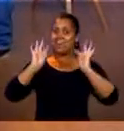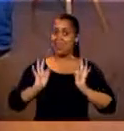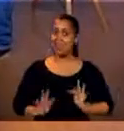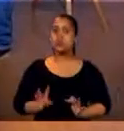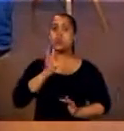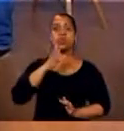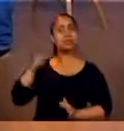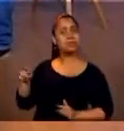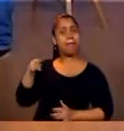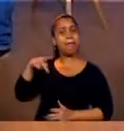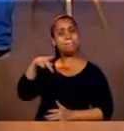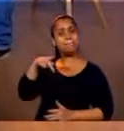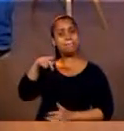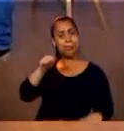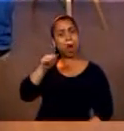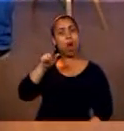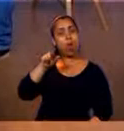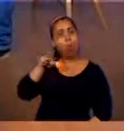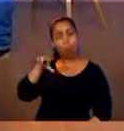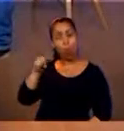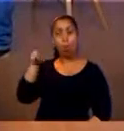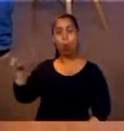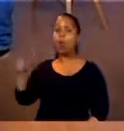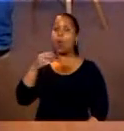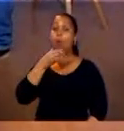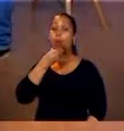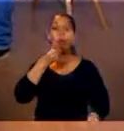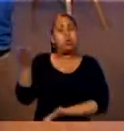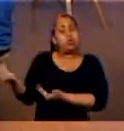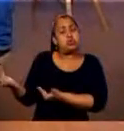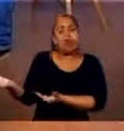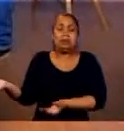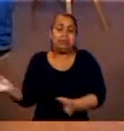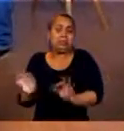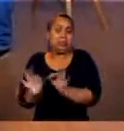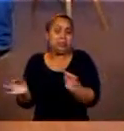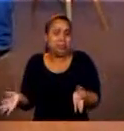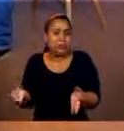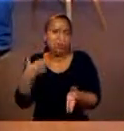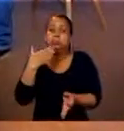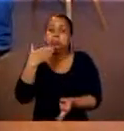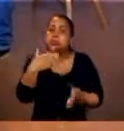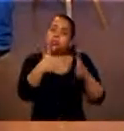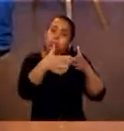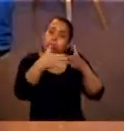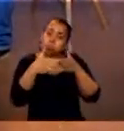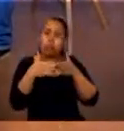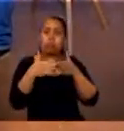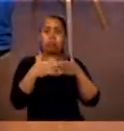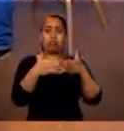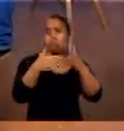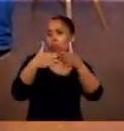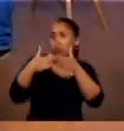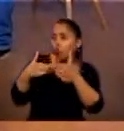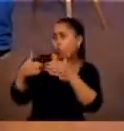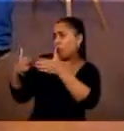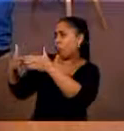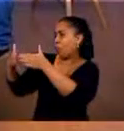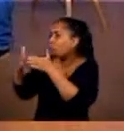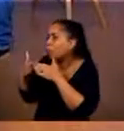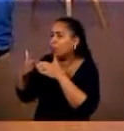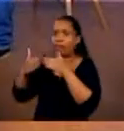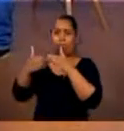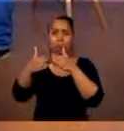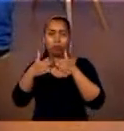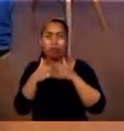Paulo, um moço simples que pedia licença para os proprietários,